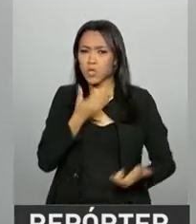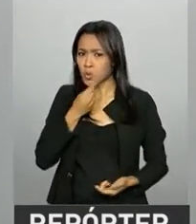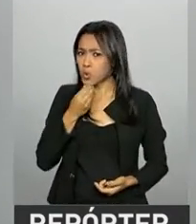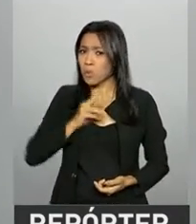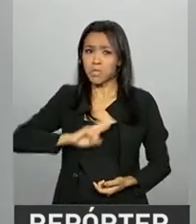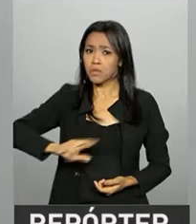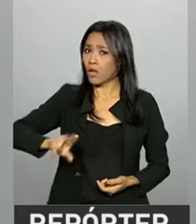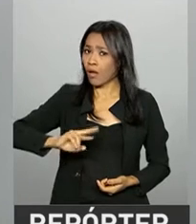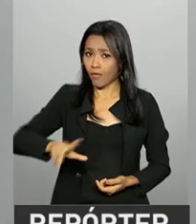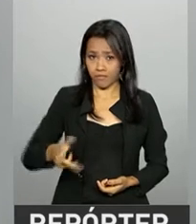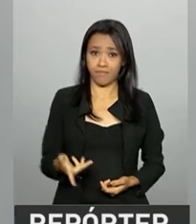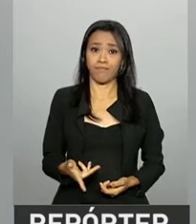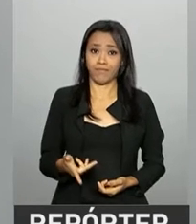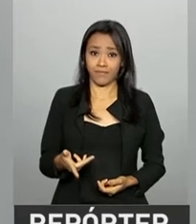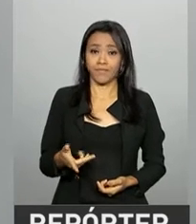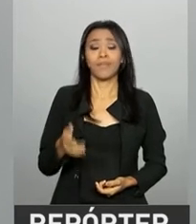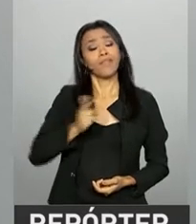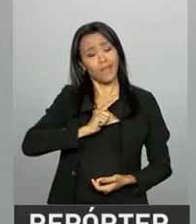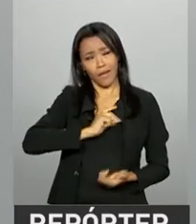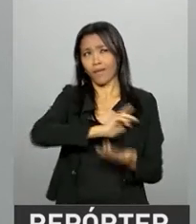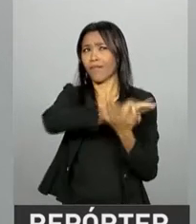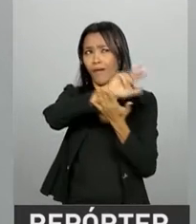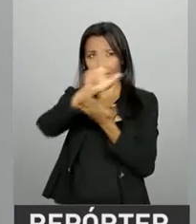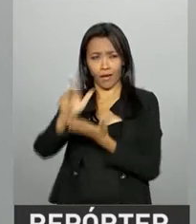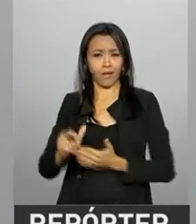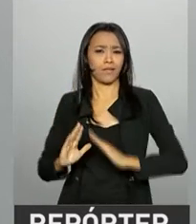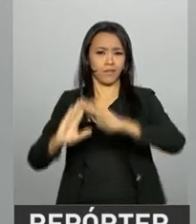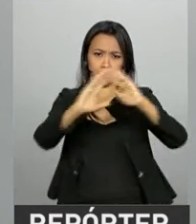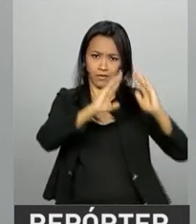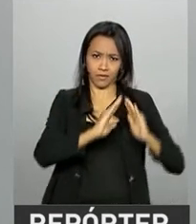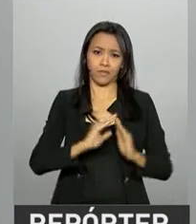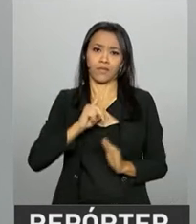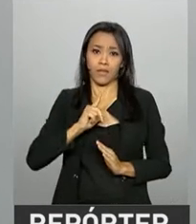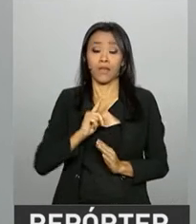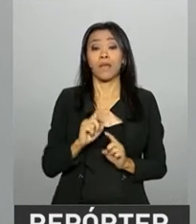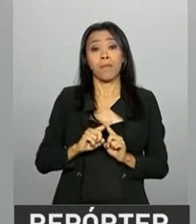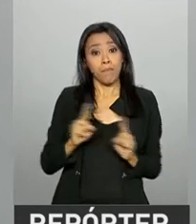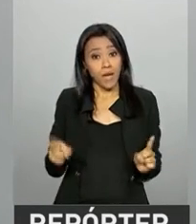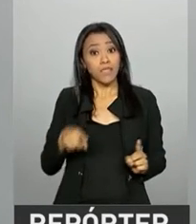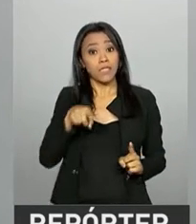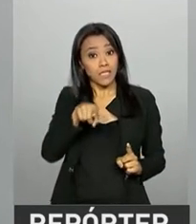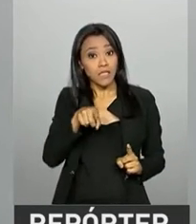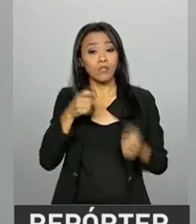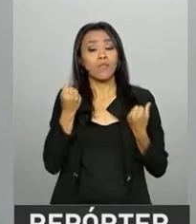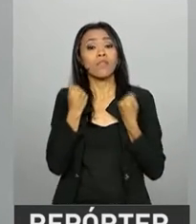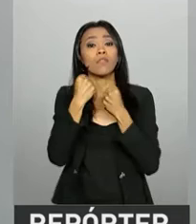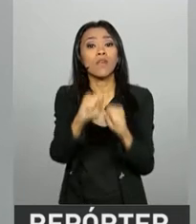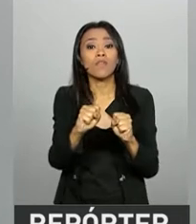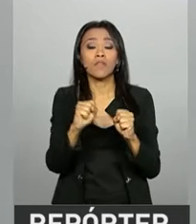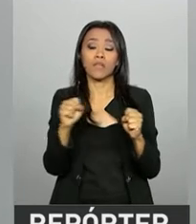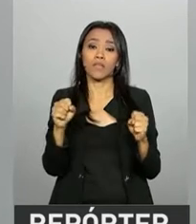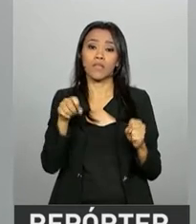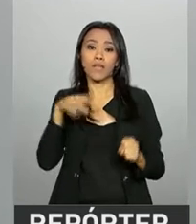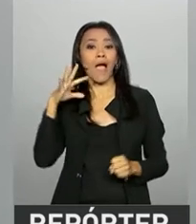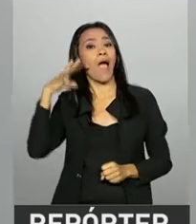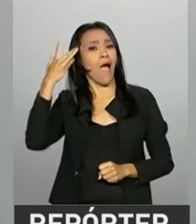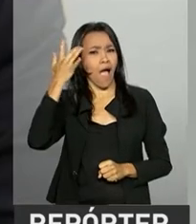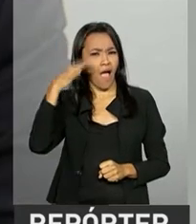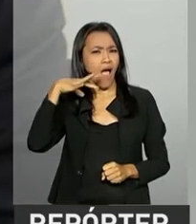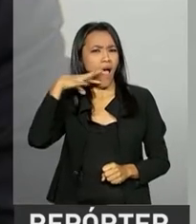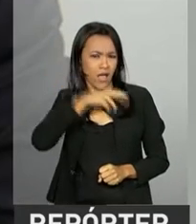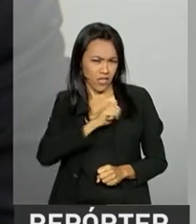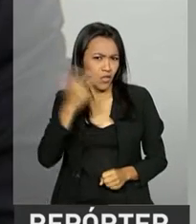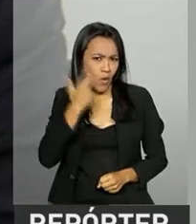Eu não nego que isso exista em vários lares, mas eu nego que isso possa ser defendido, que a gente possa achar isso uma